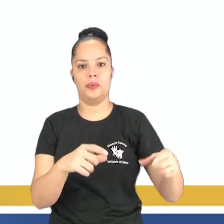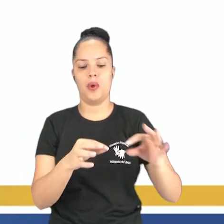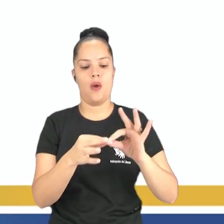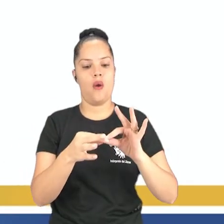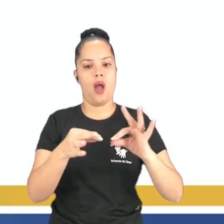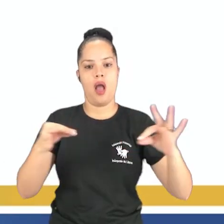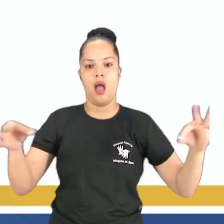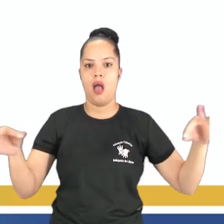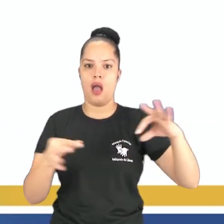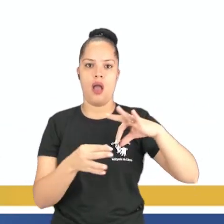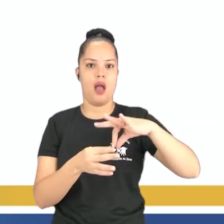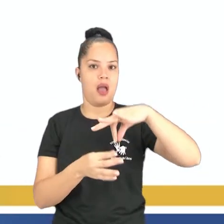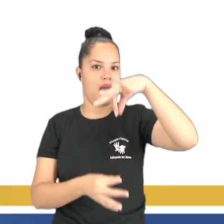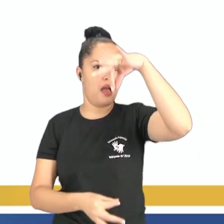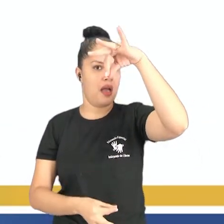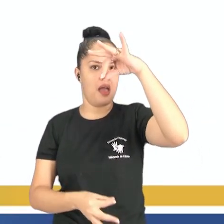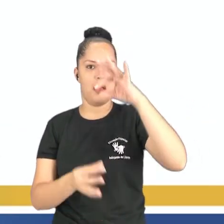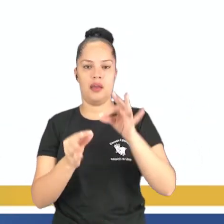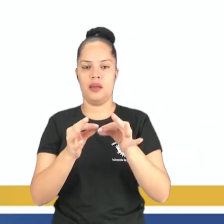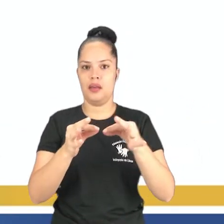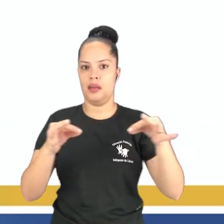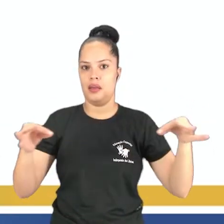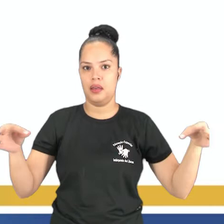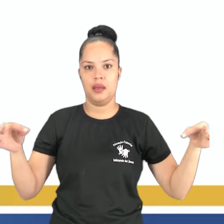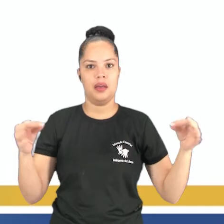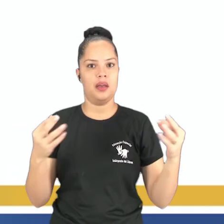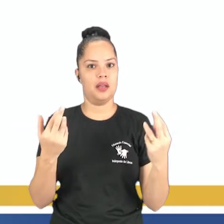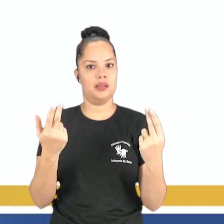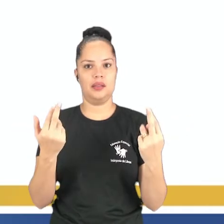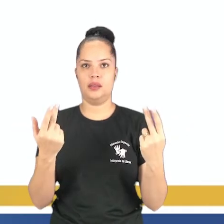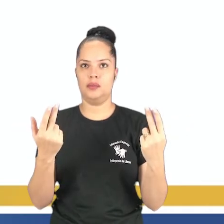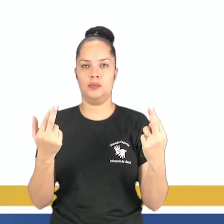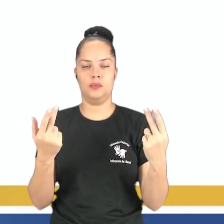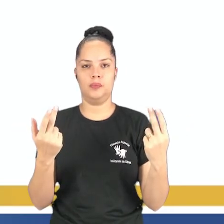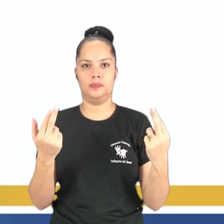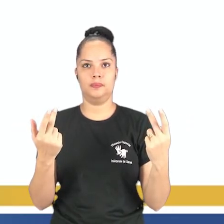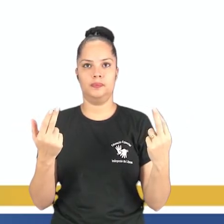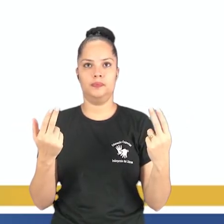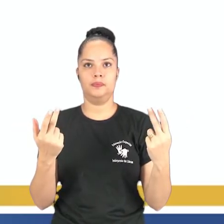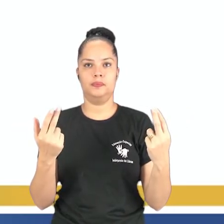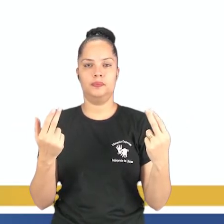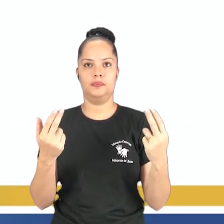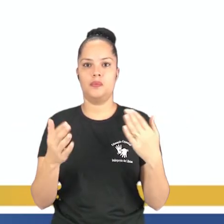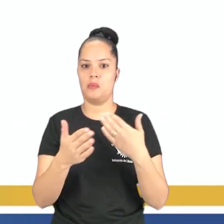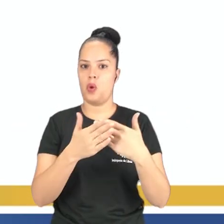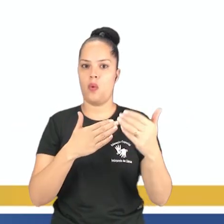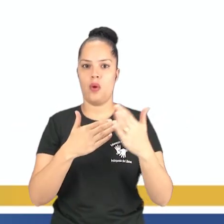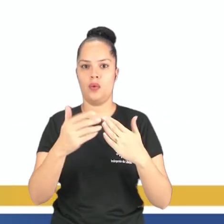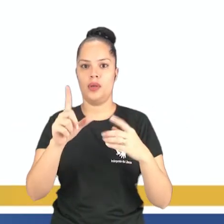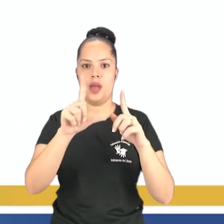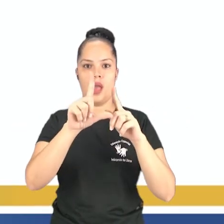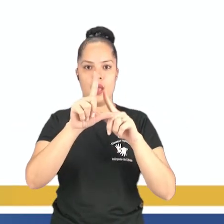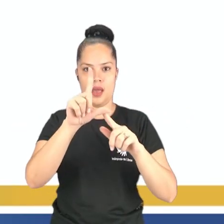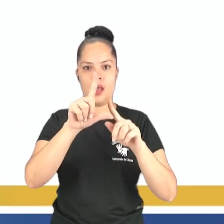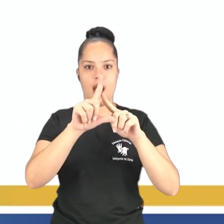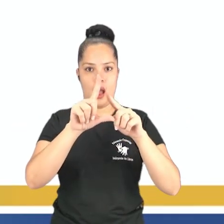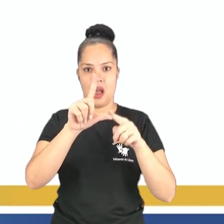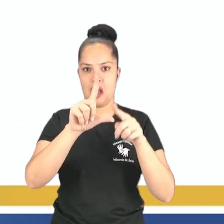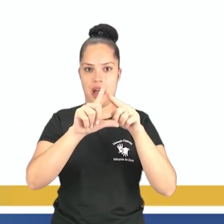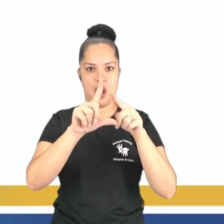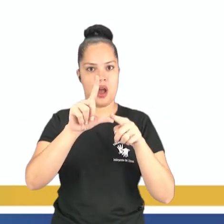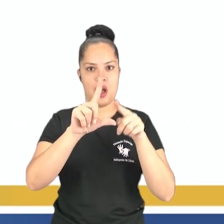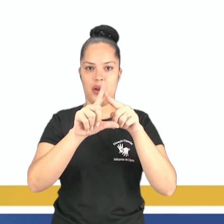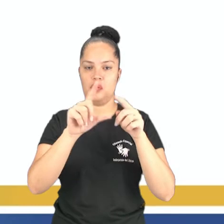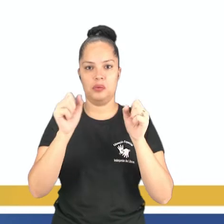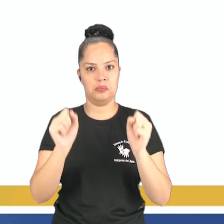transformado num segmento de reta paralelo e com o mesmo comprimento. Então, qualquer ângulo é